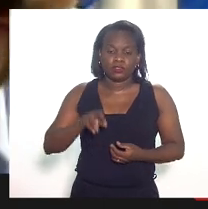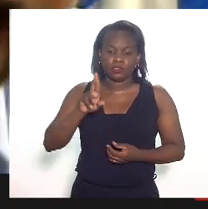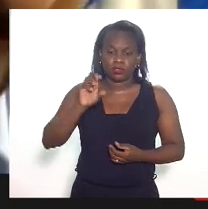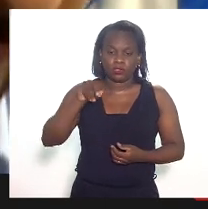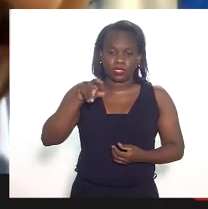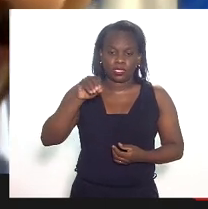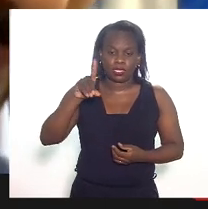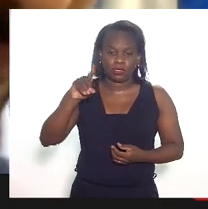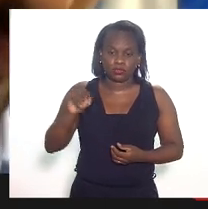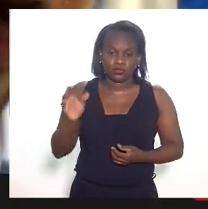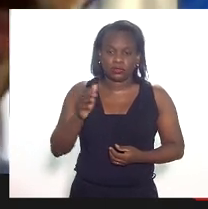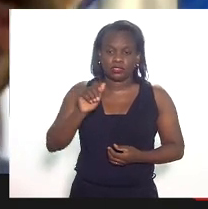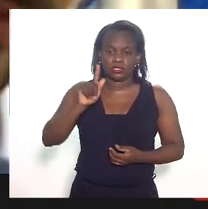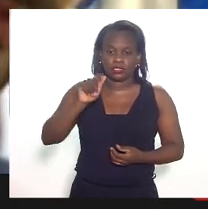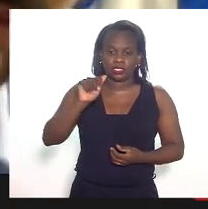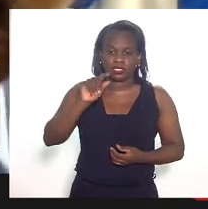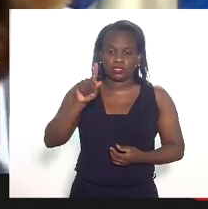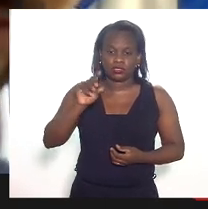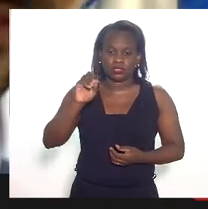Gasola.